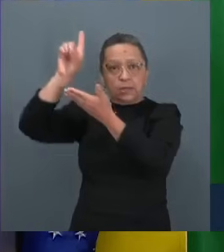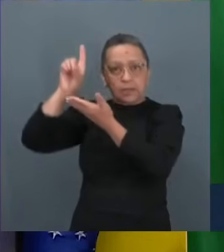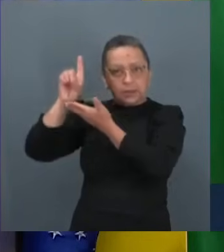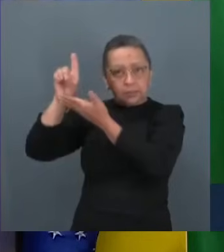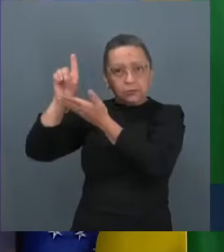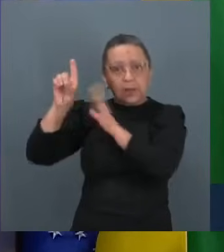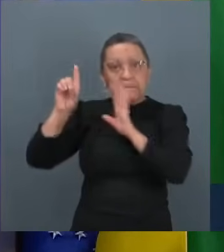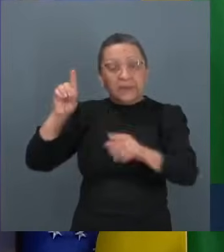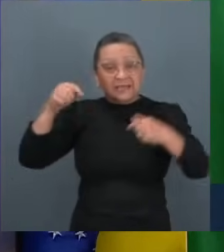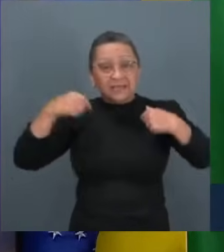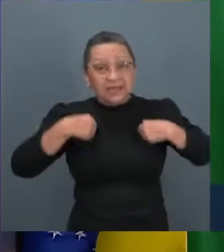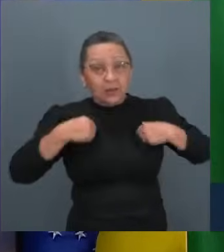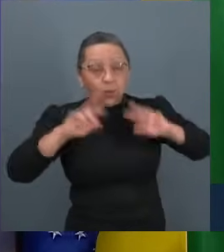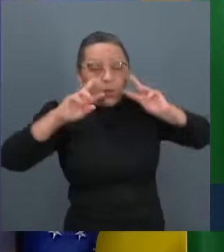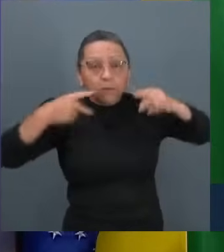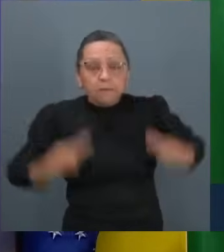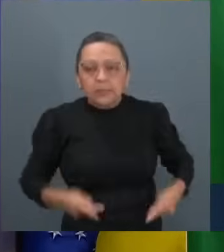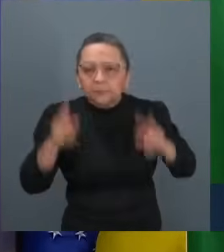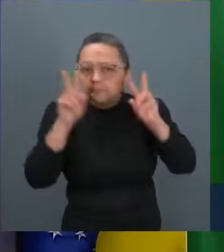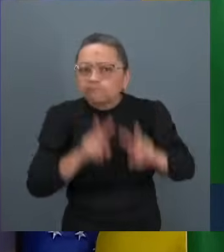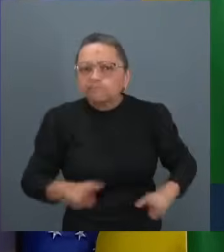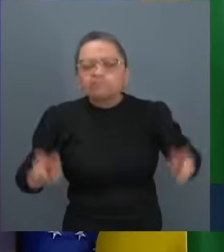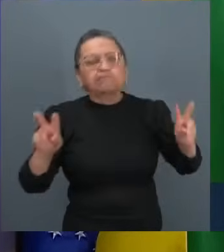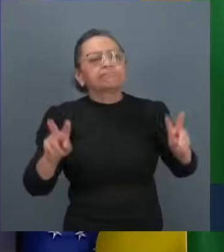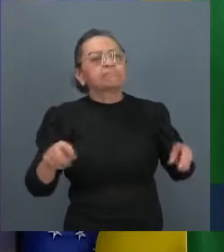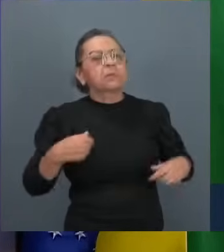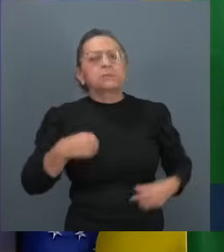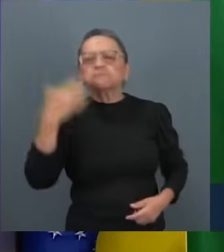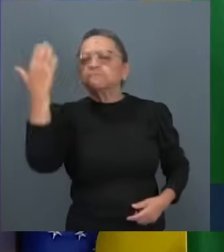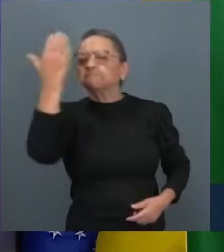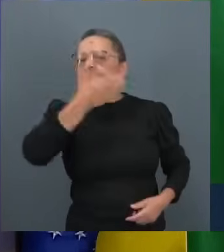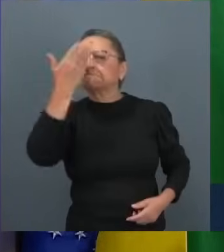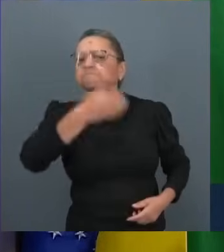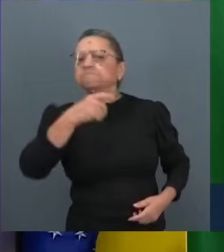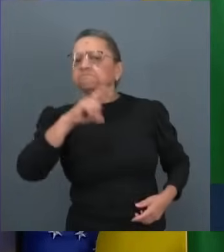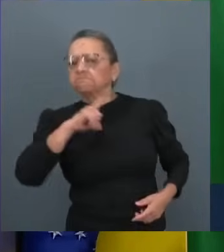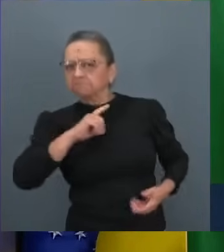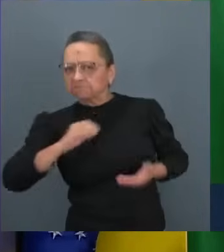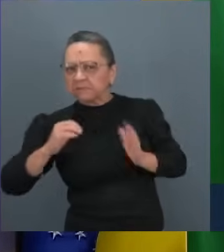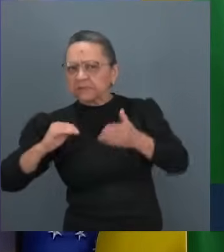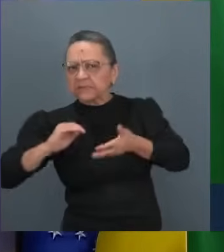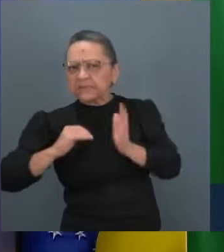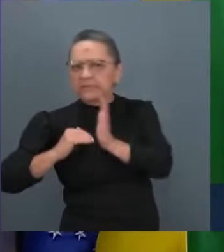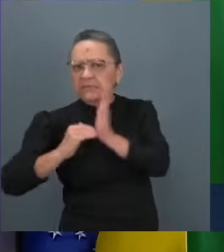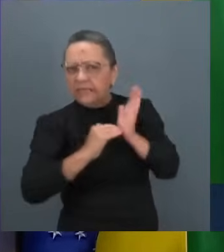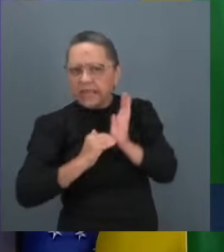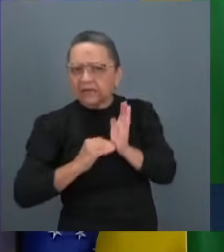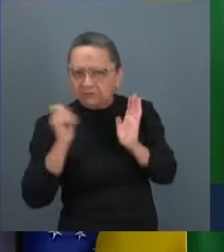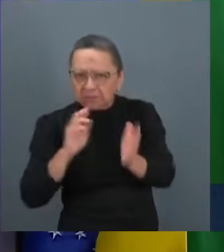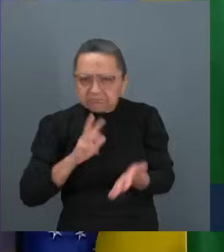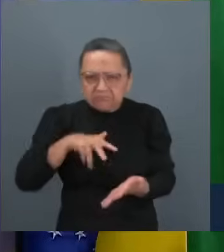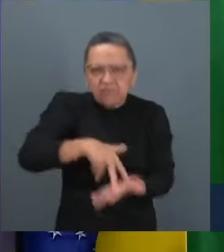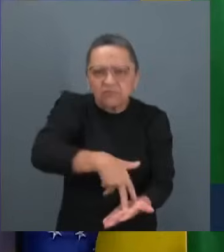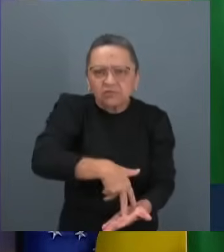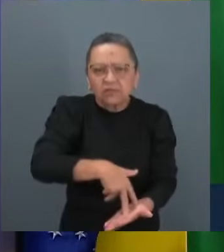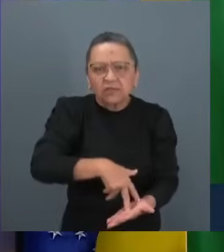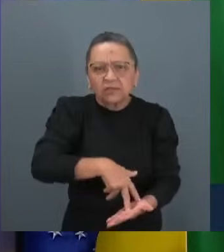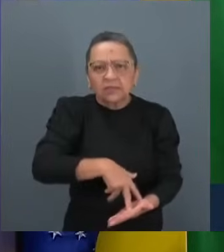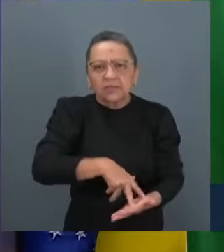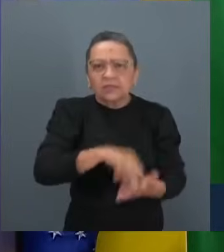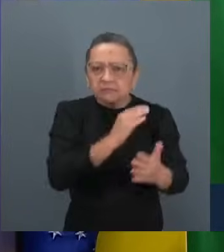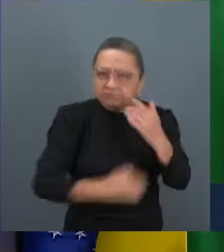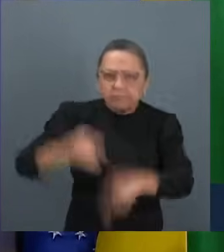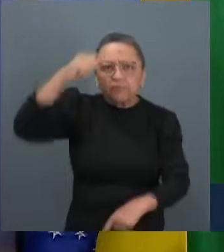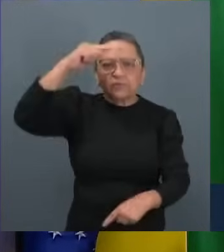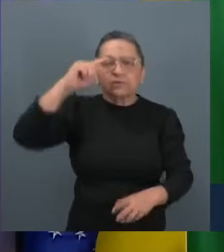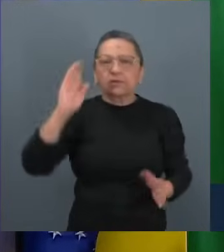se levantar perante a nação defendendo a sua Constituição, a Constituição do Brasil. A